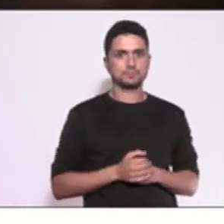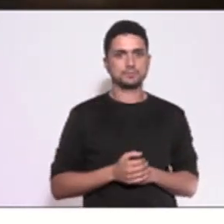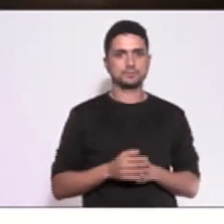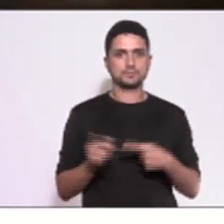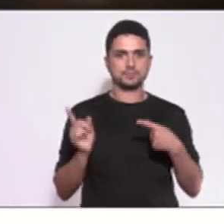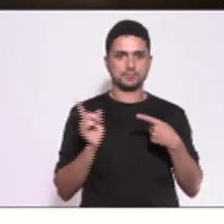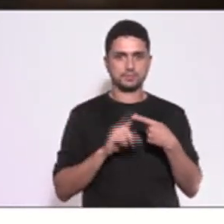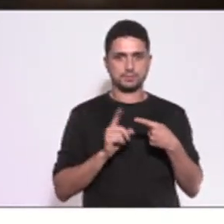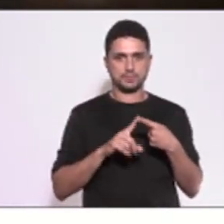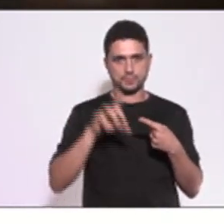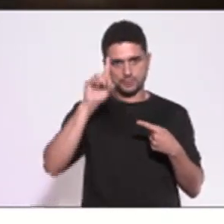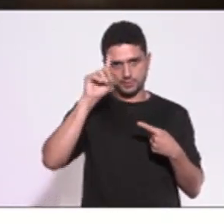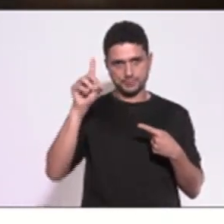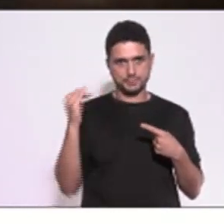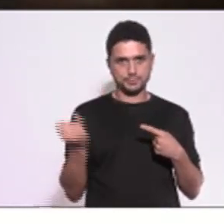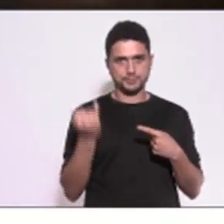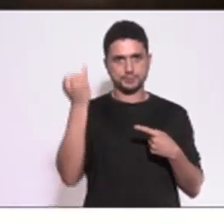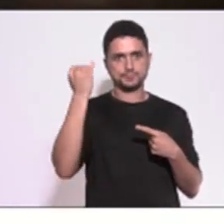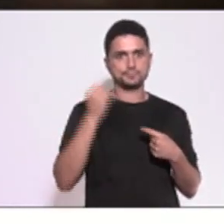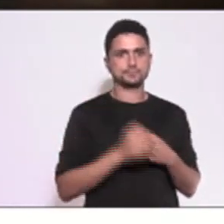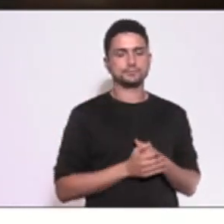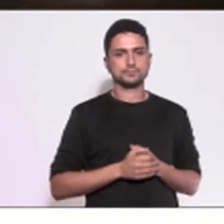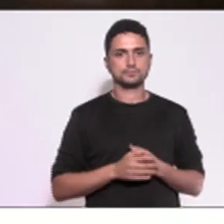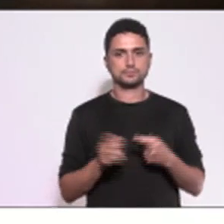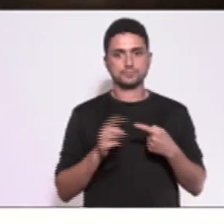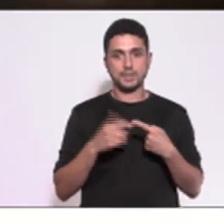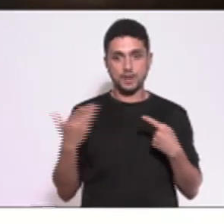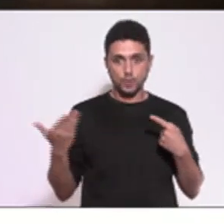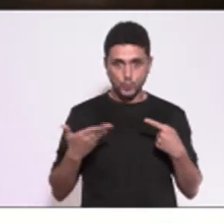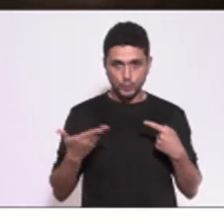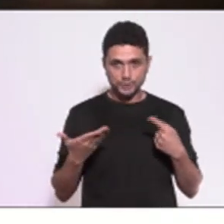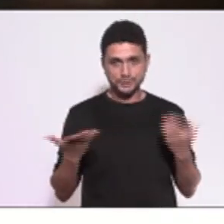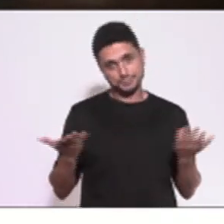A primeira delas é o dia de hoje,